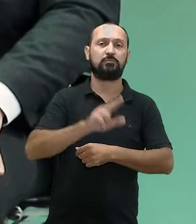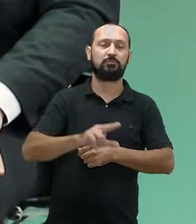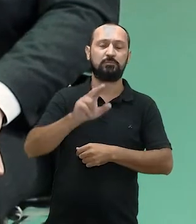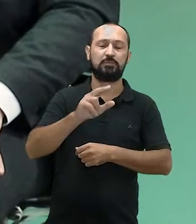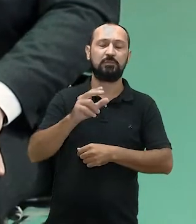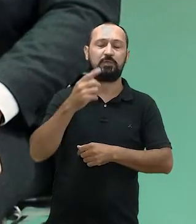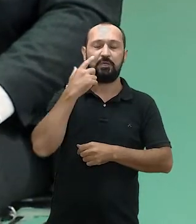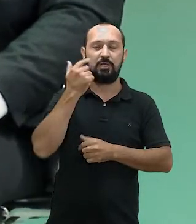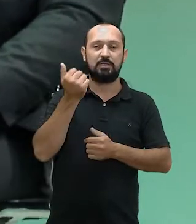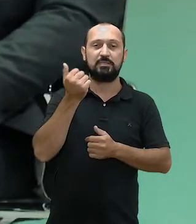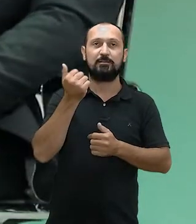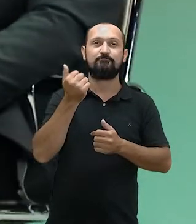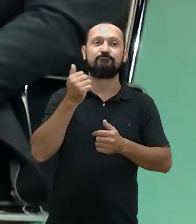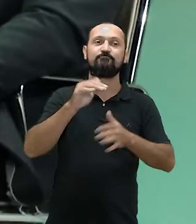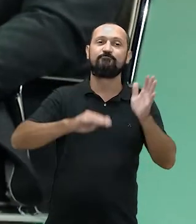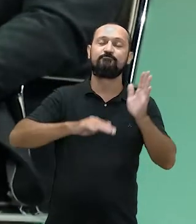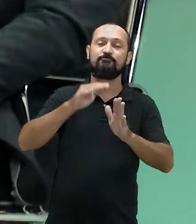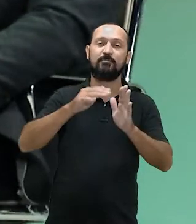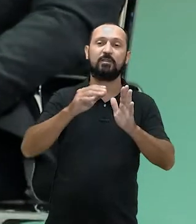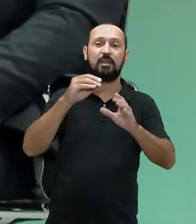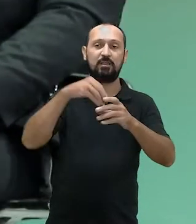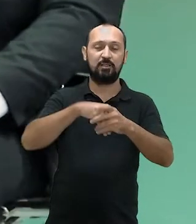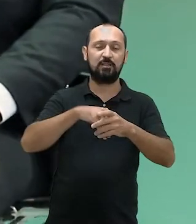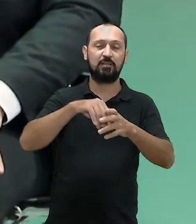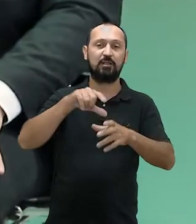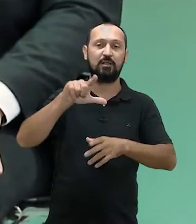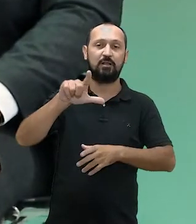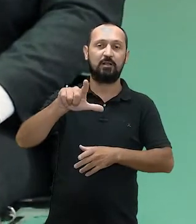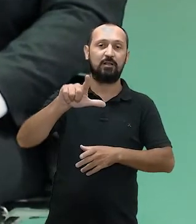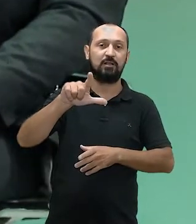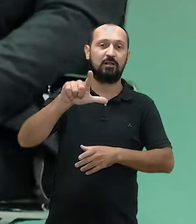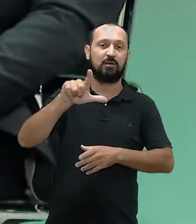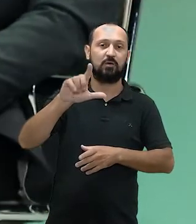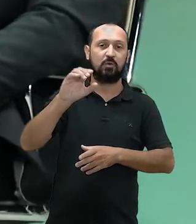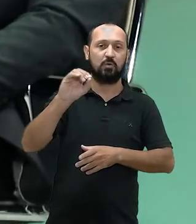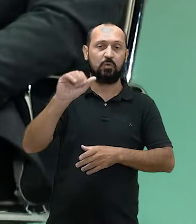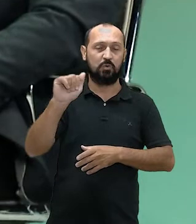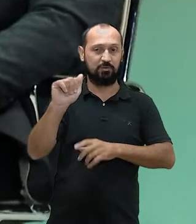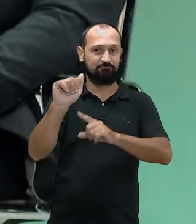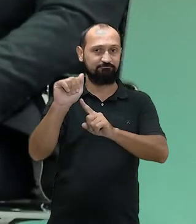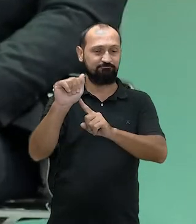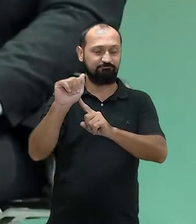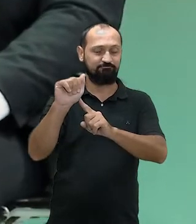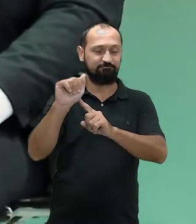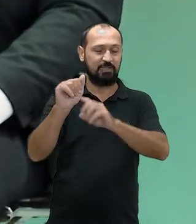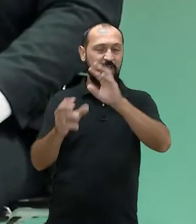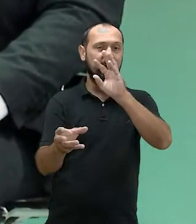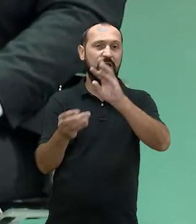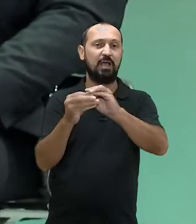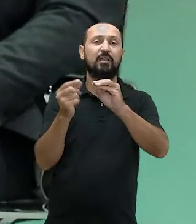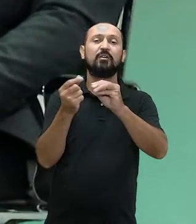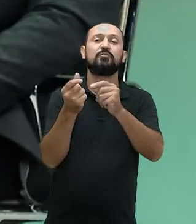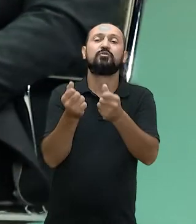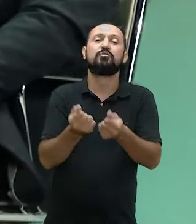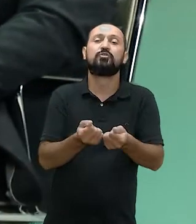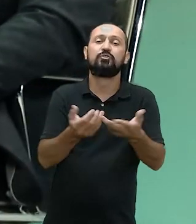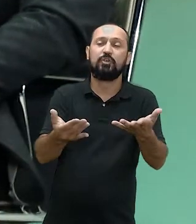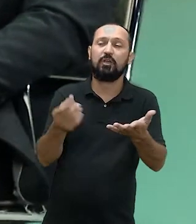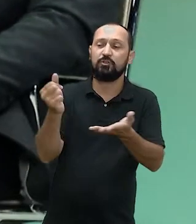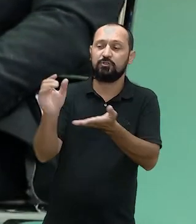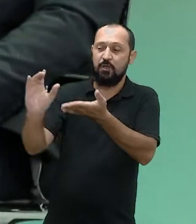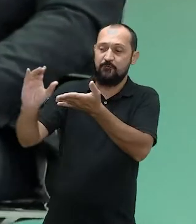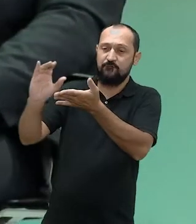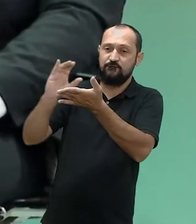gastar, essa previsão irá constar na LOA, que, em síntese, possui as despesas,